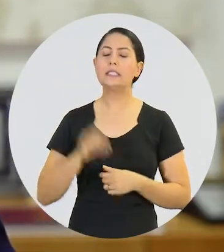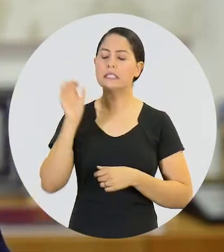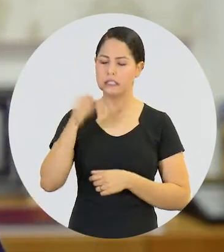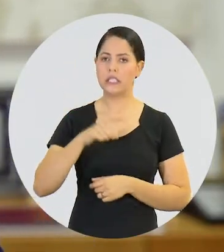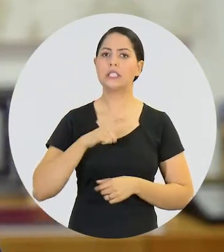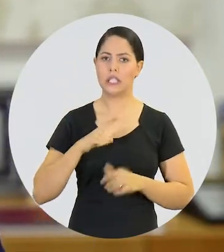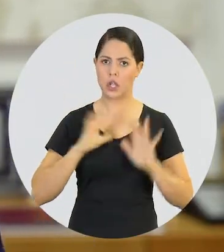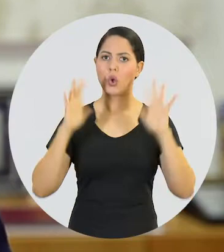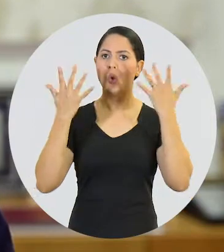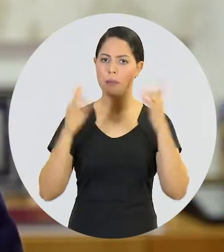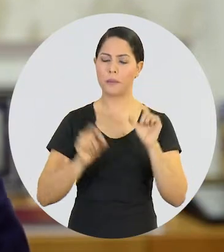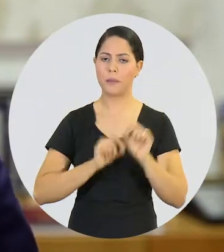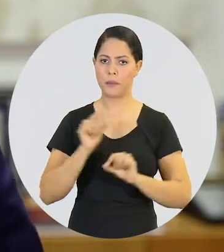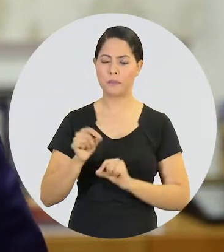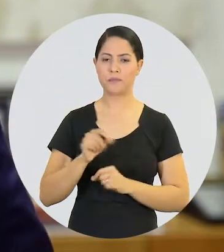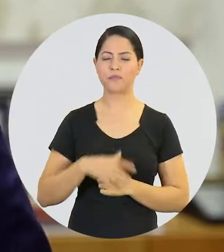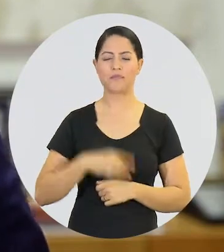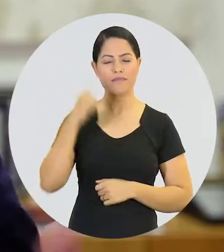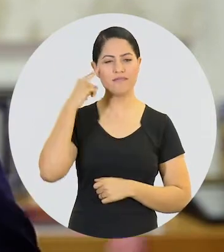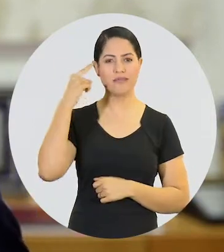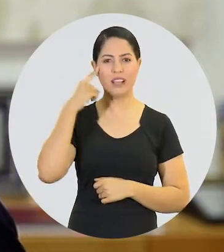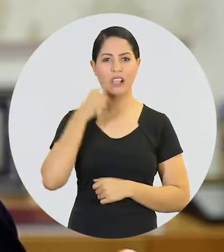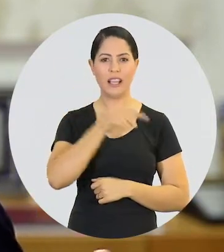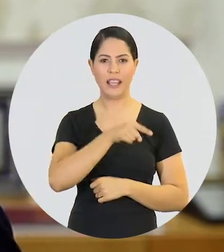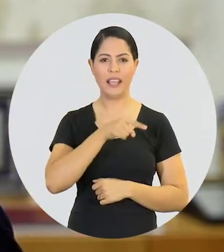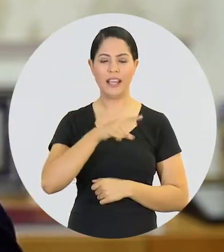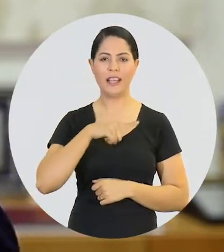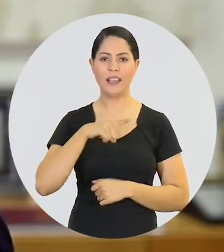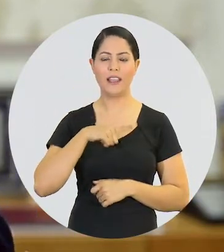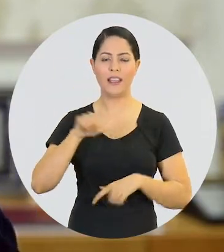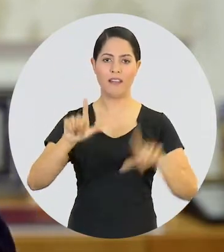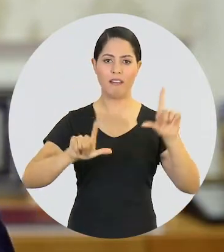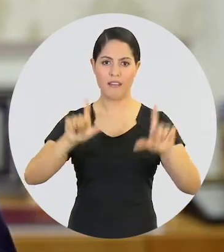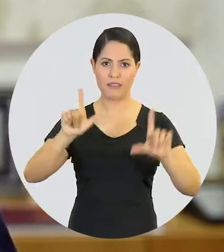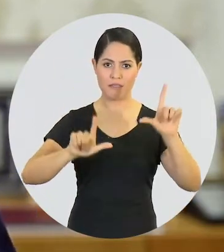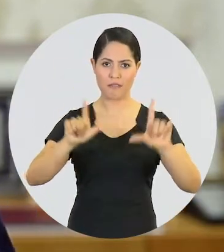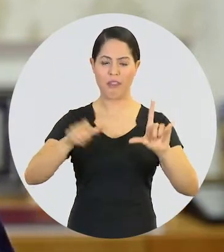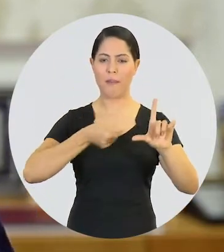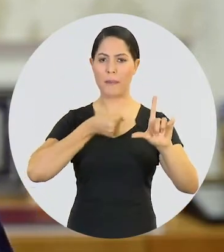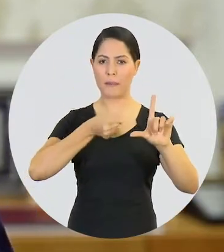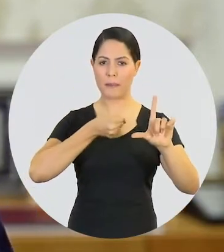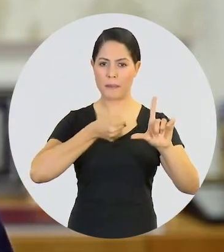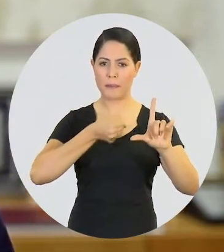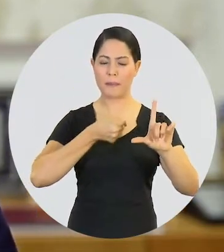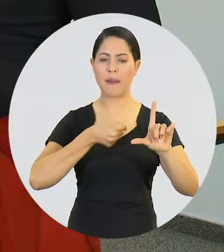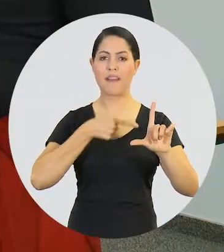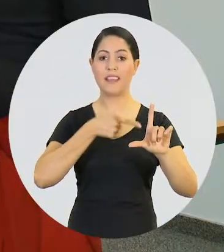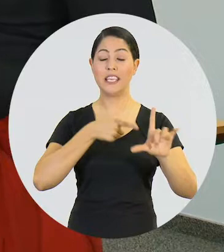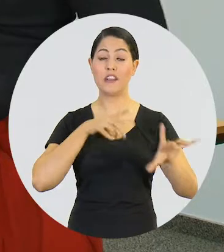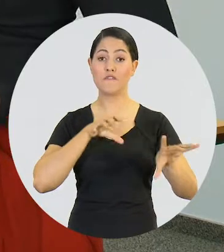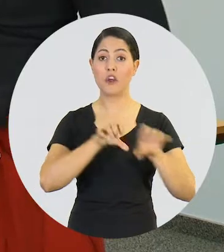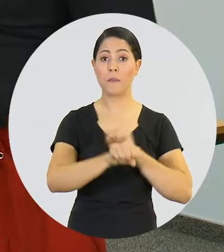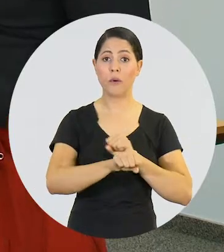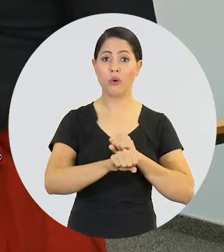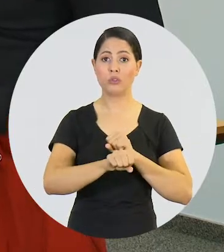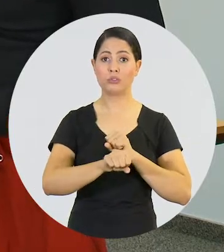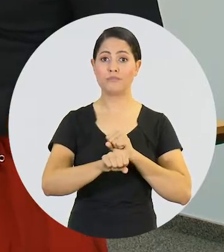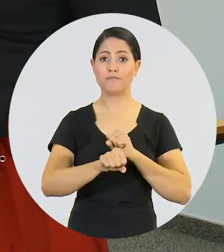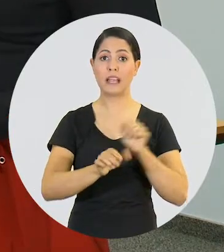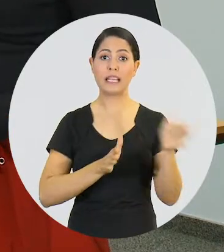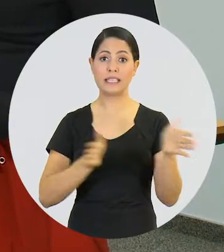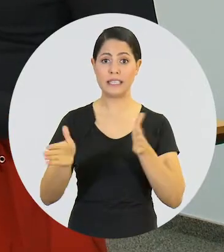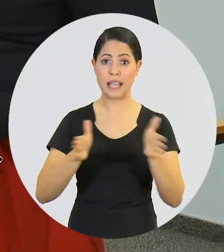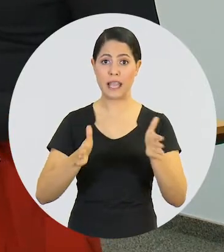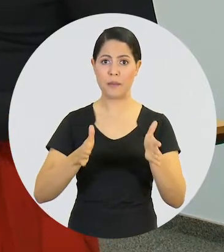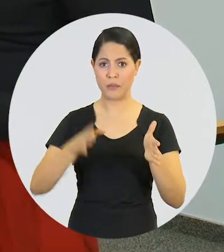do Herzog, ele dirigia uma TV, um instrumento de comunicação. Ele é assassinado nos porões